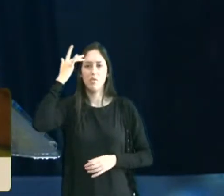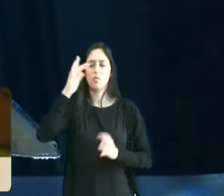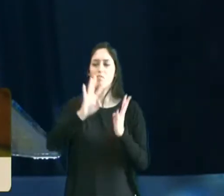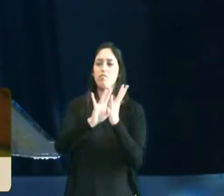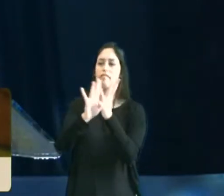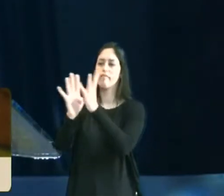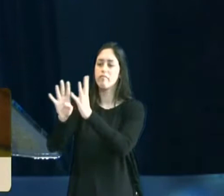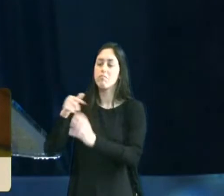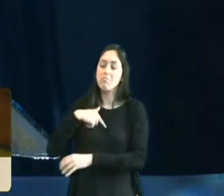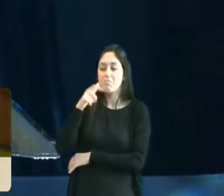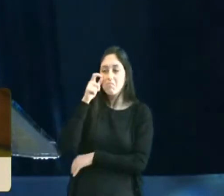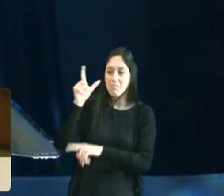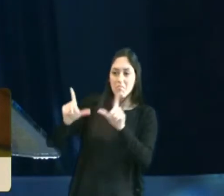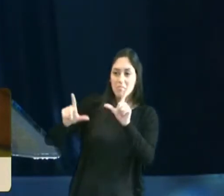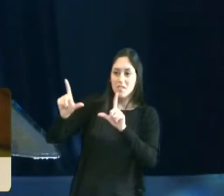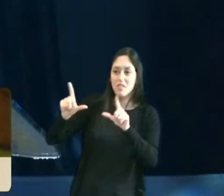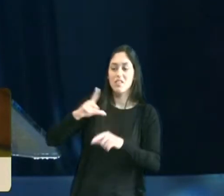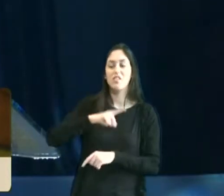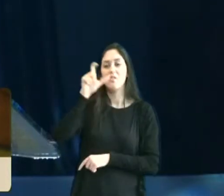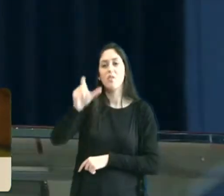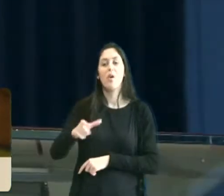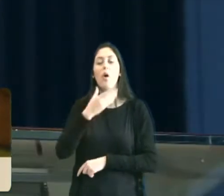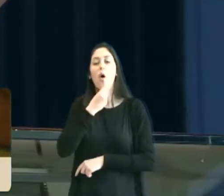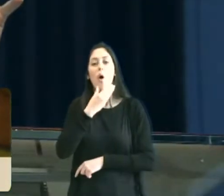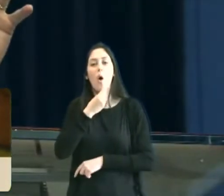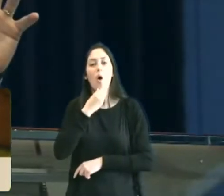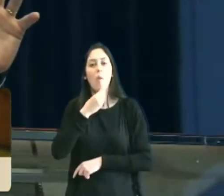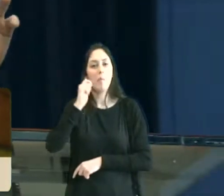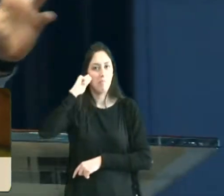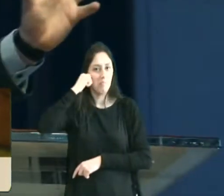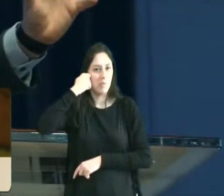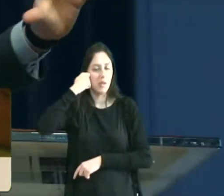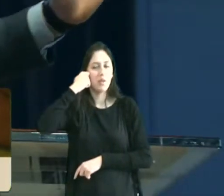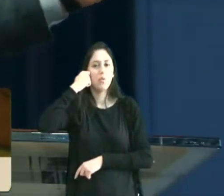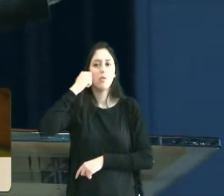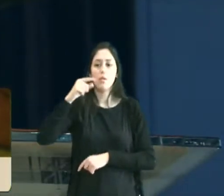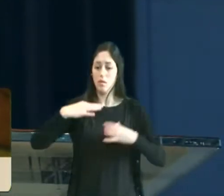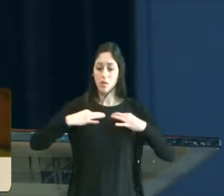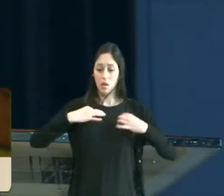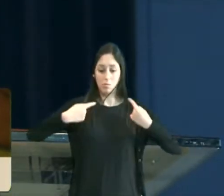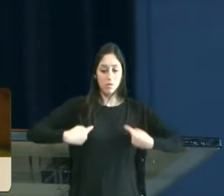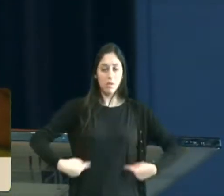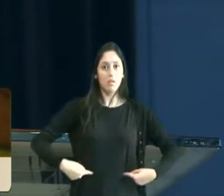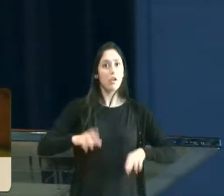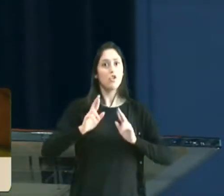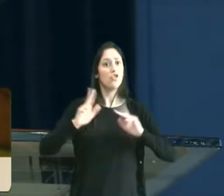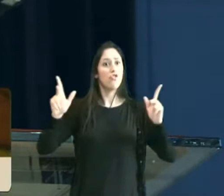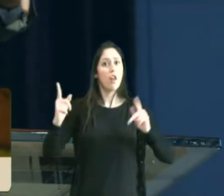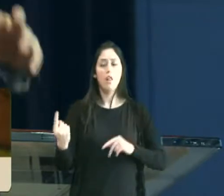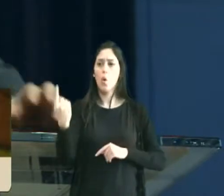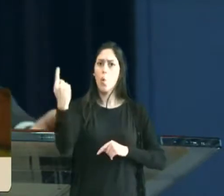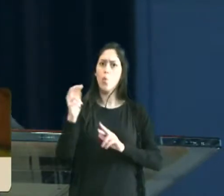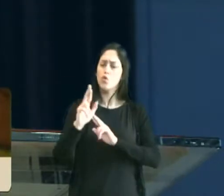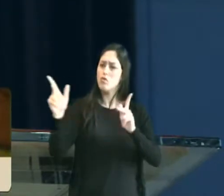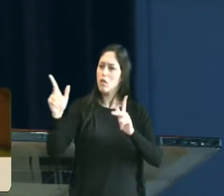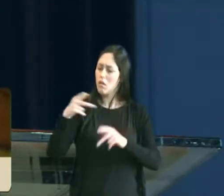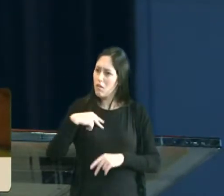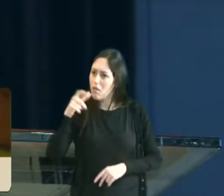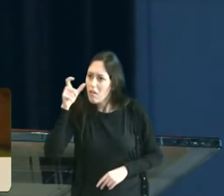E um jogador negro não vestiu a camiseta. E quando terminou, teve um monte de jornalista em cima